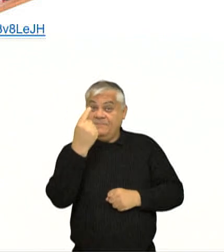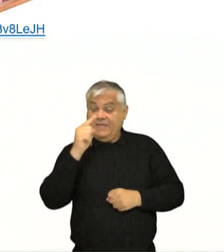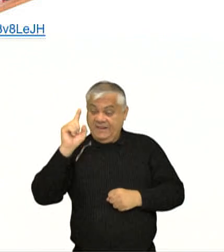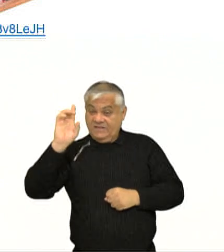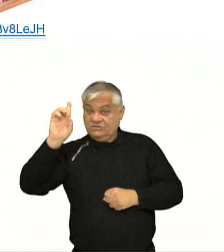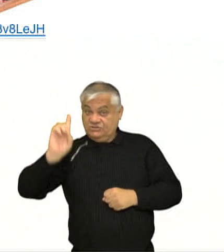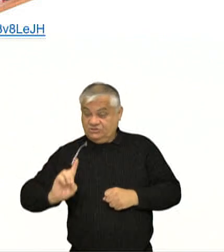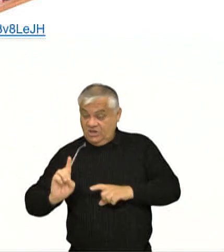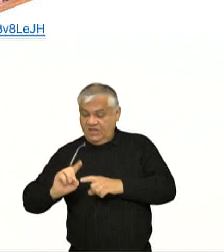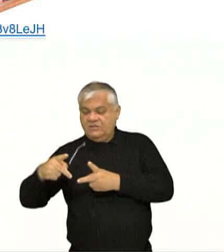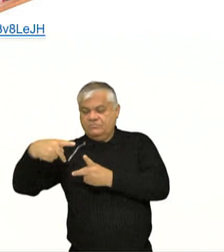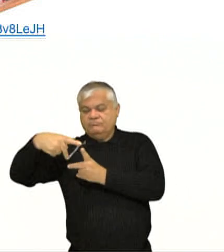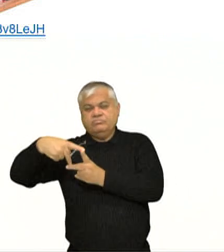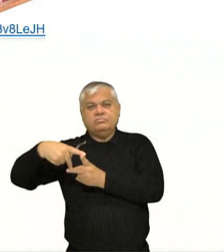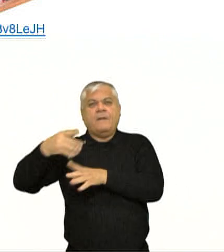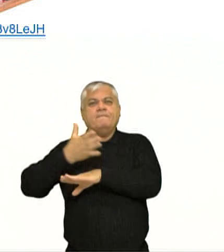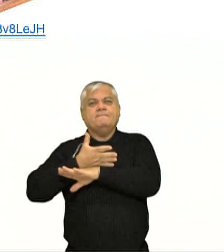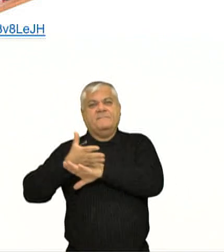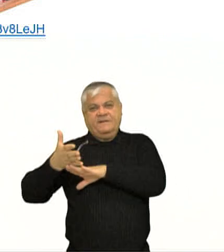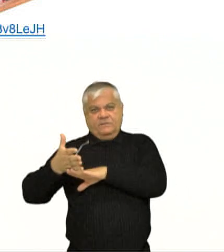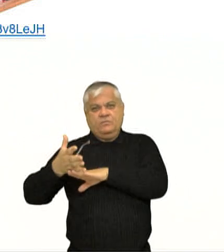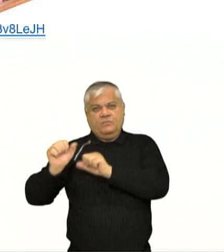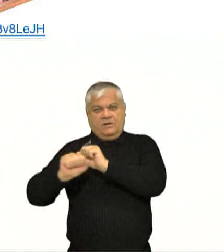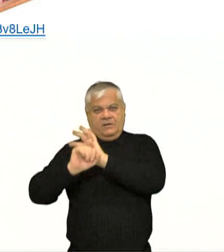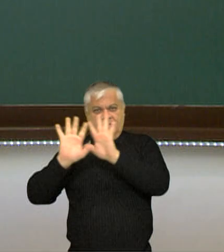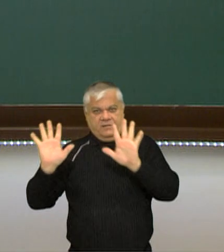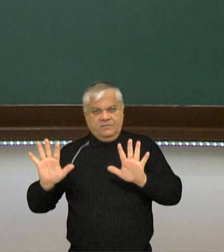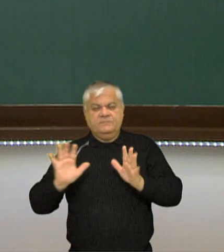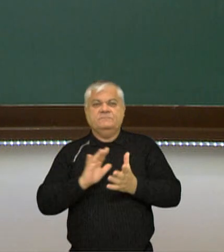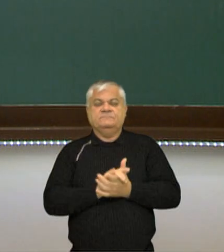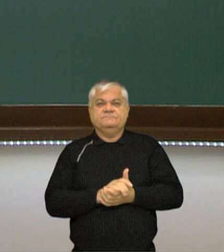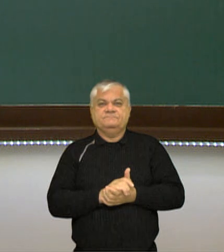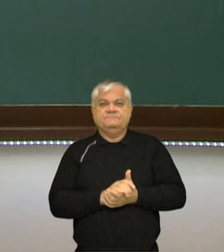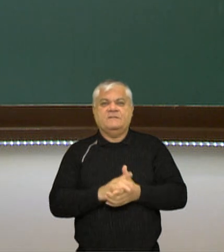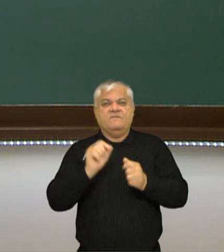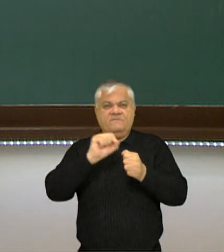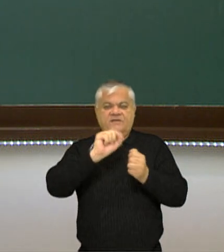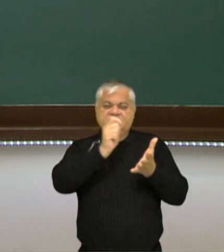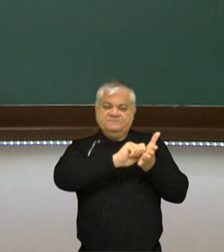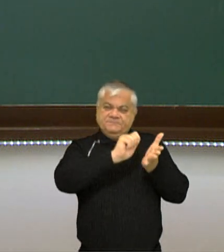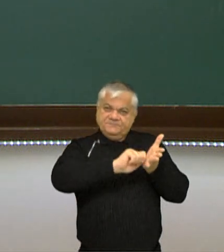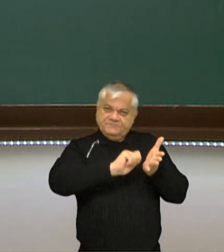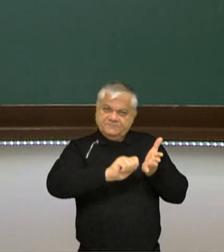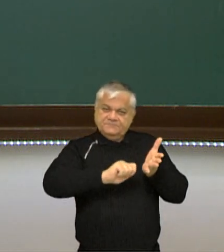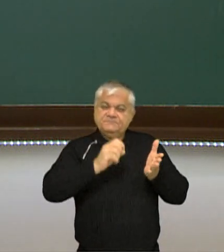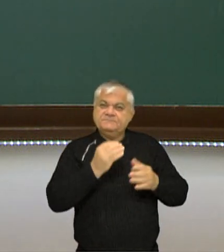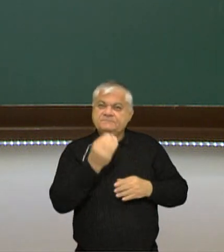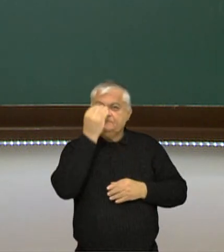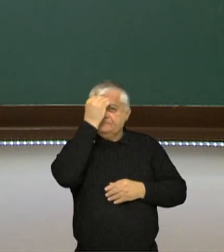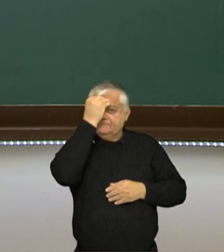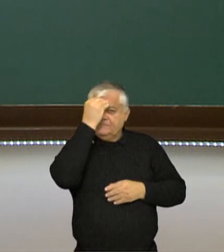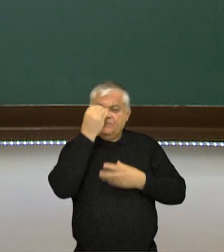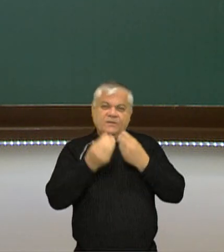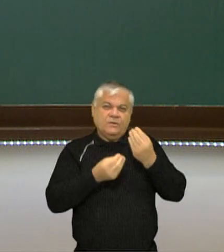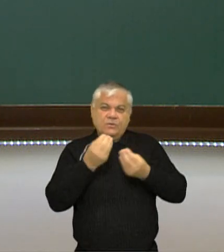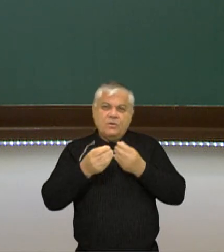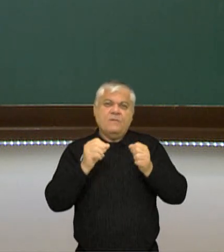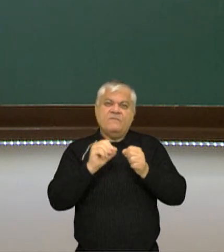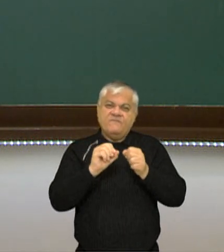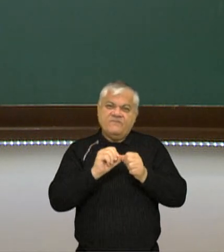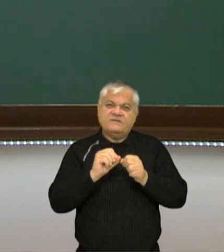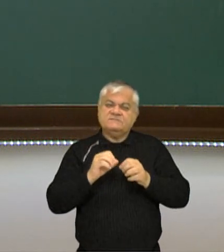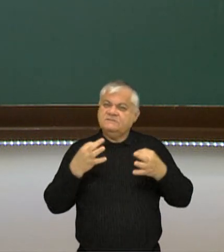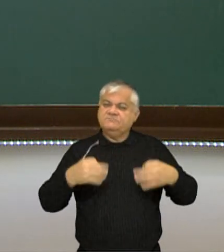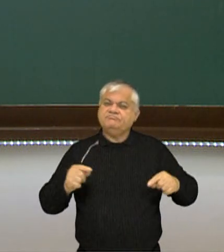deve ser sempre uma casa clara, tá bom? Então faça essas anotações aí para você saber bem como deve ser o tabuleiro